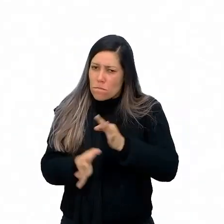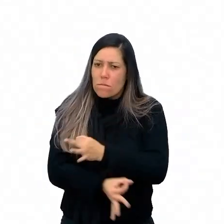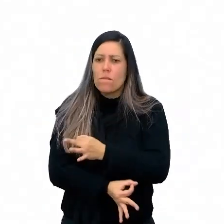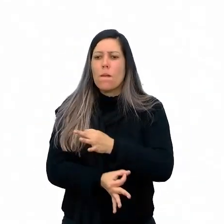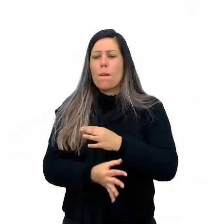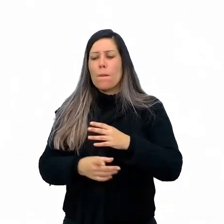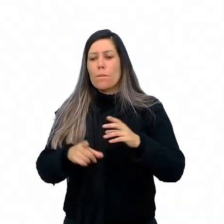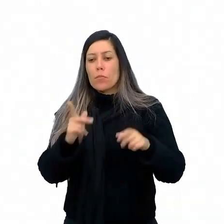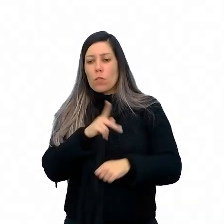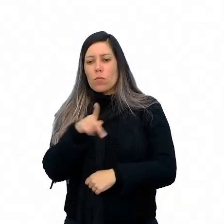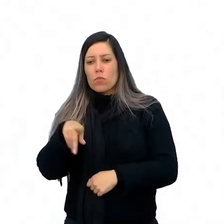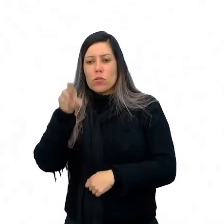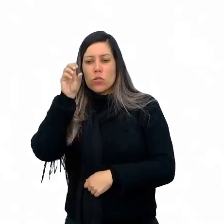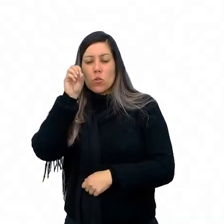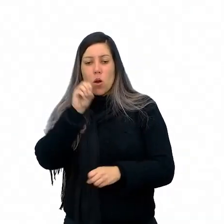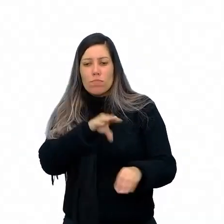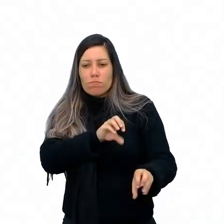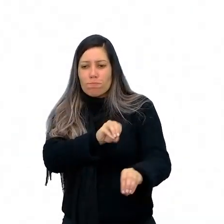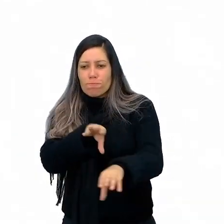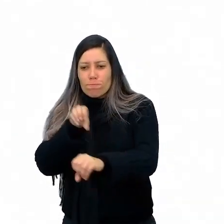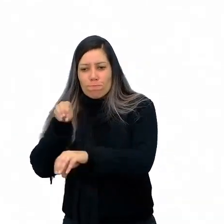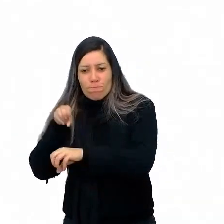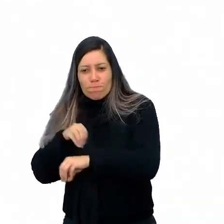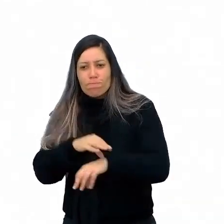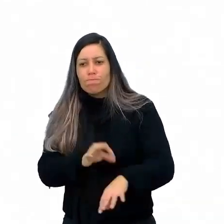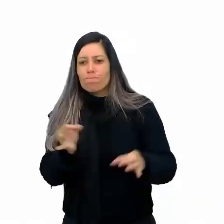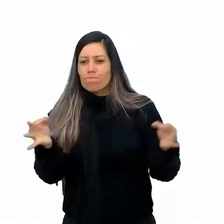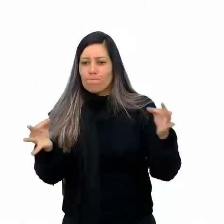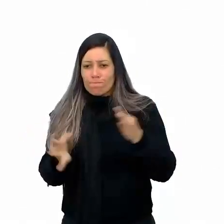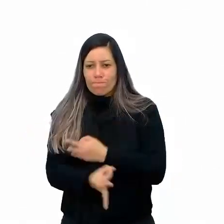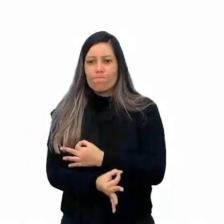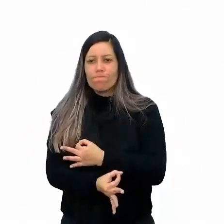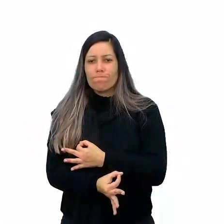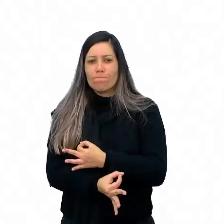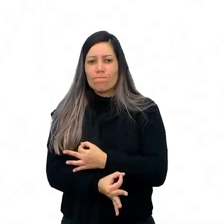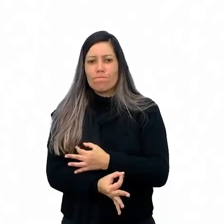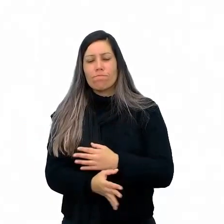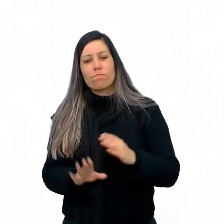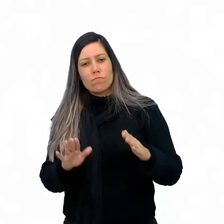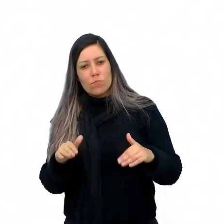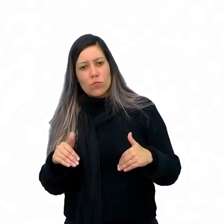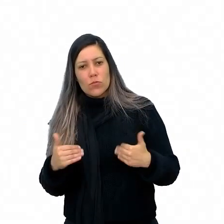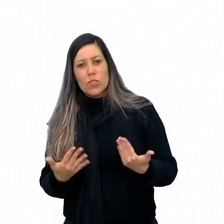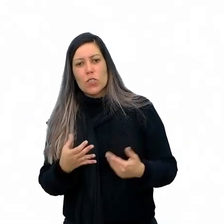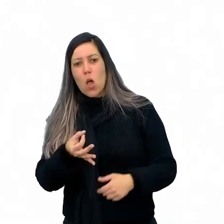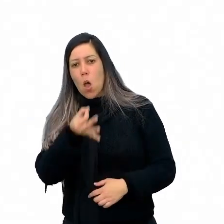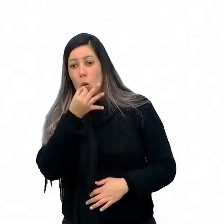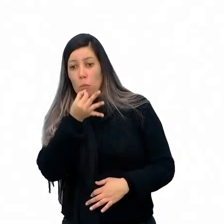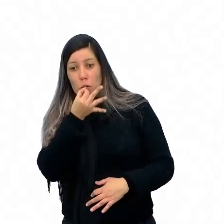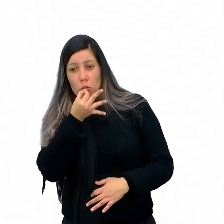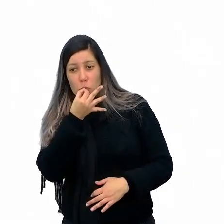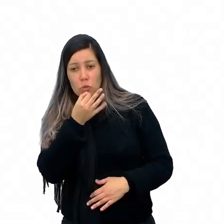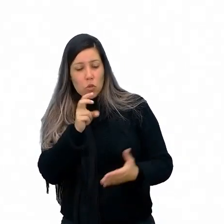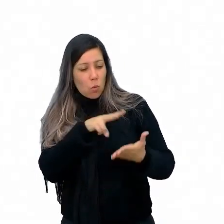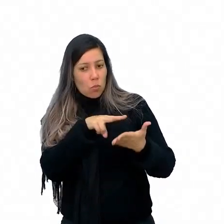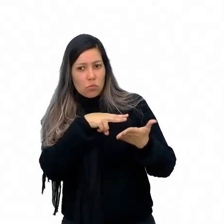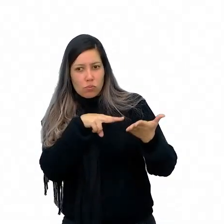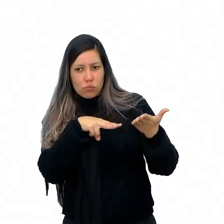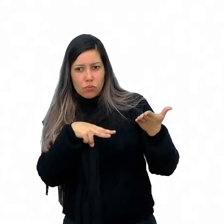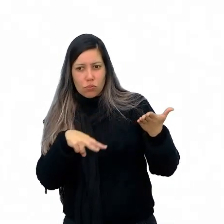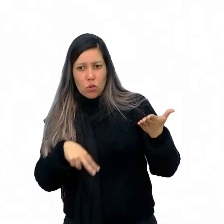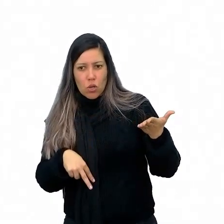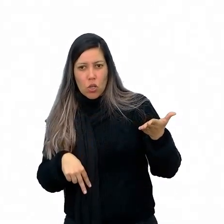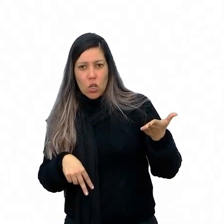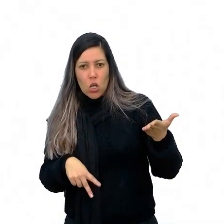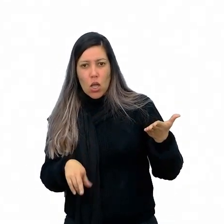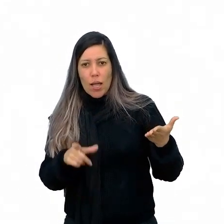gente possa trabalhar o ensino disso, tá bem? Então, como uma sugestão aqui de leitura a todos vocês,